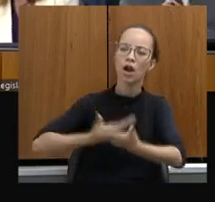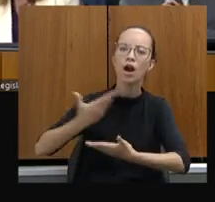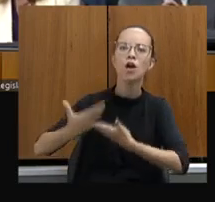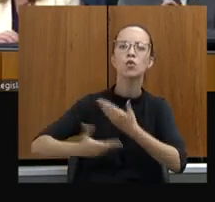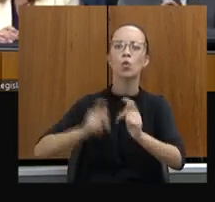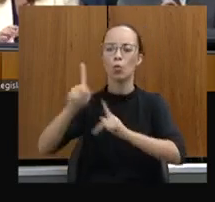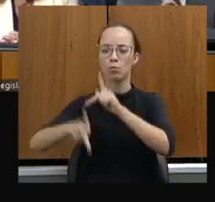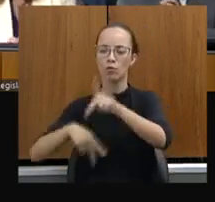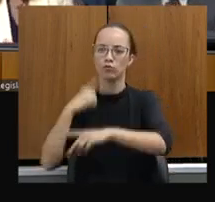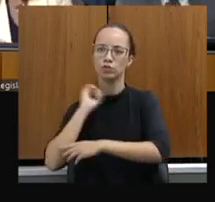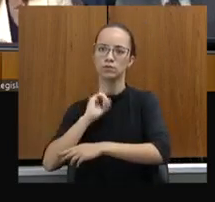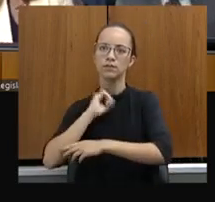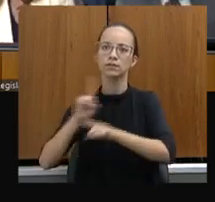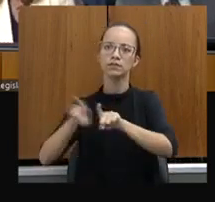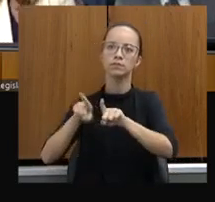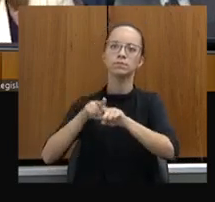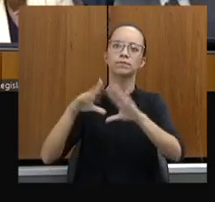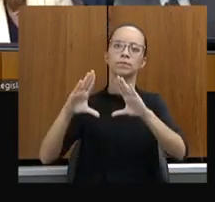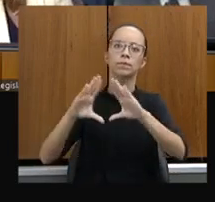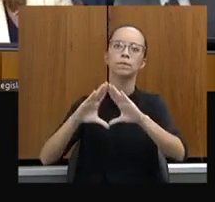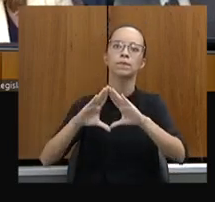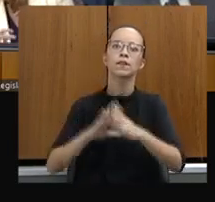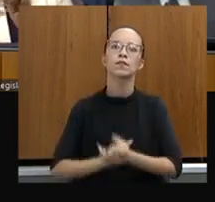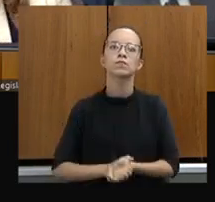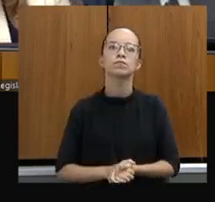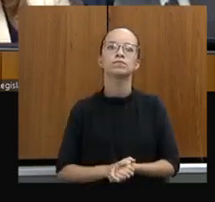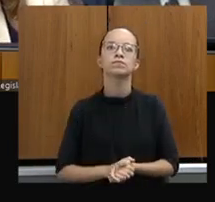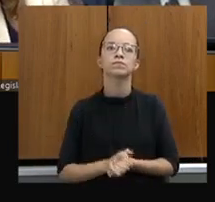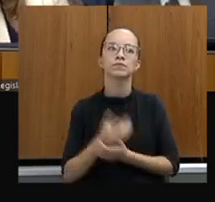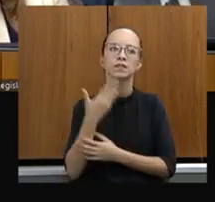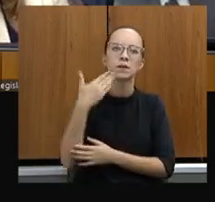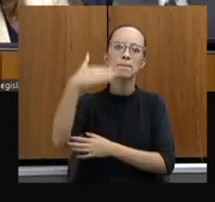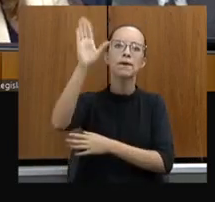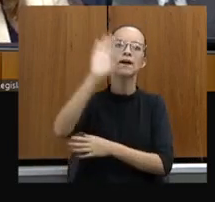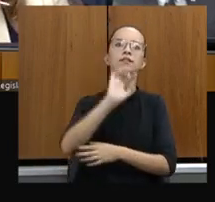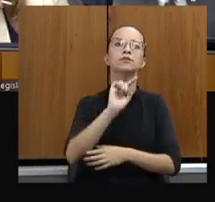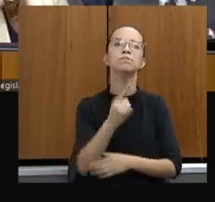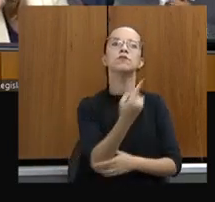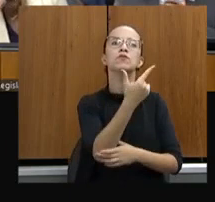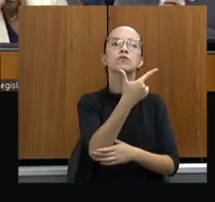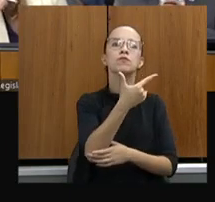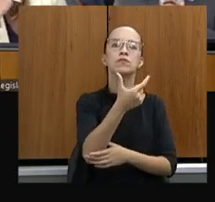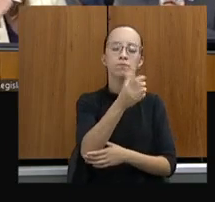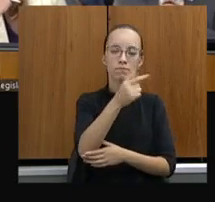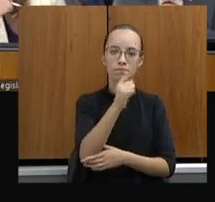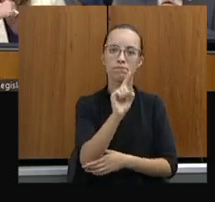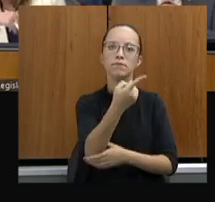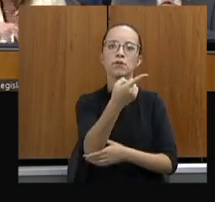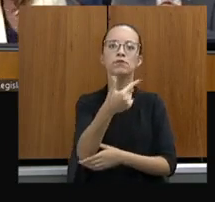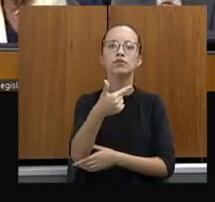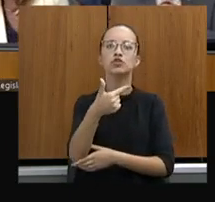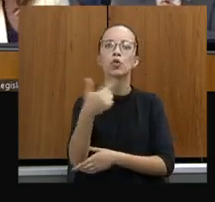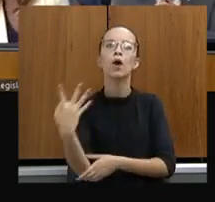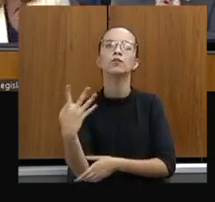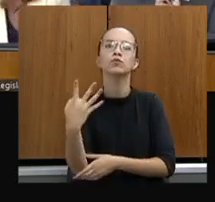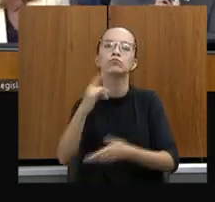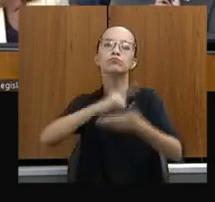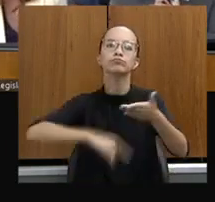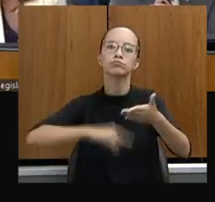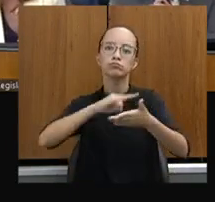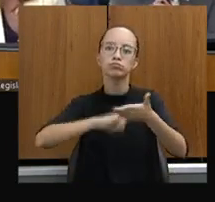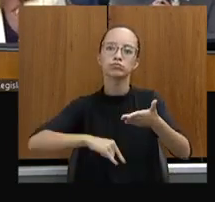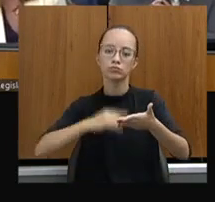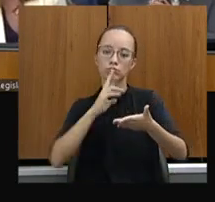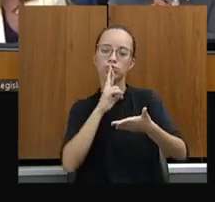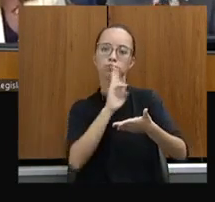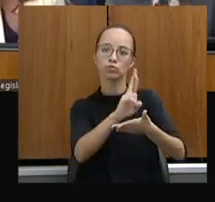a Assembleia Legislativa são mais de 1024 requerimentos respondidos para a Assembleia Legislativa somente